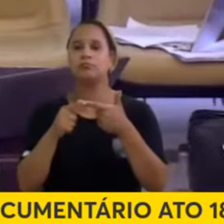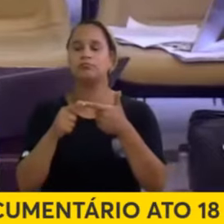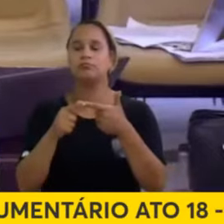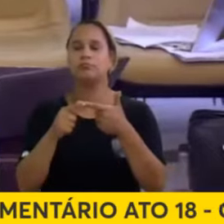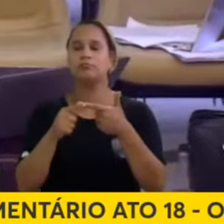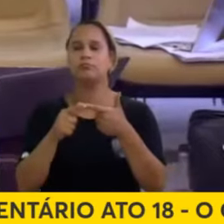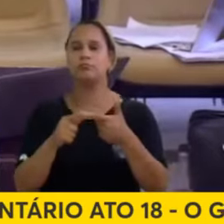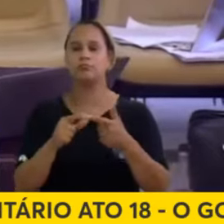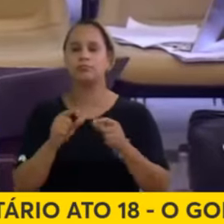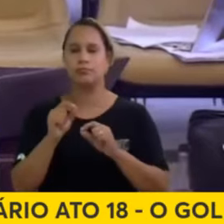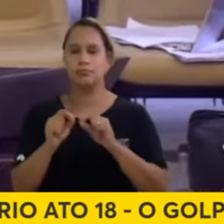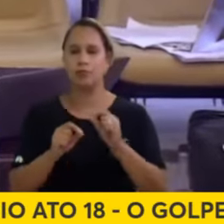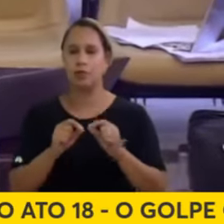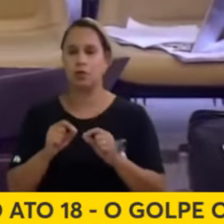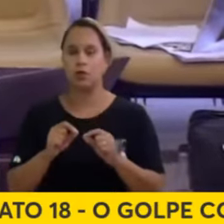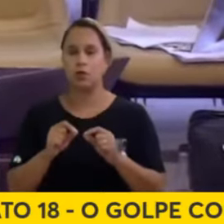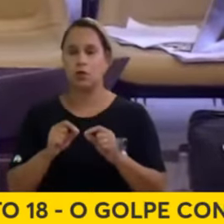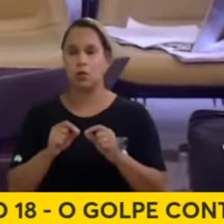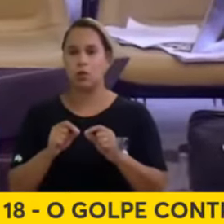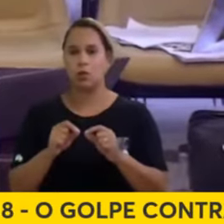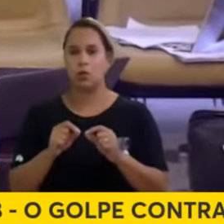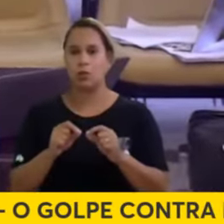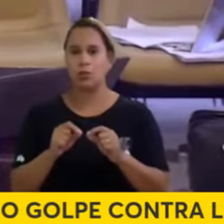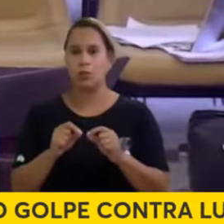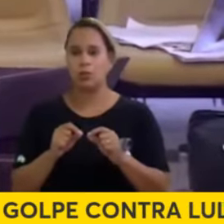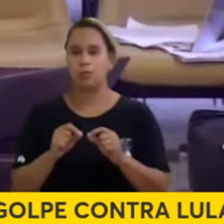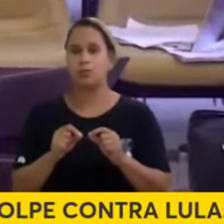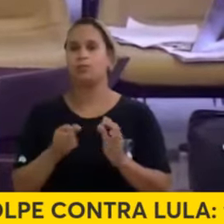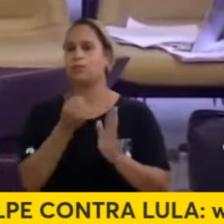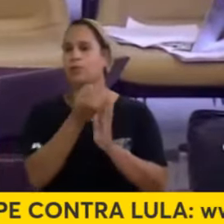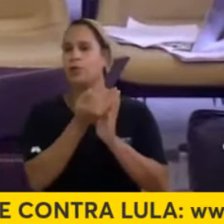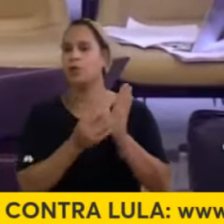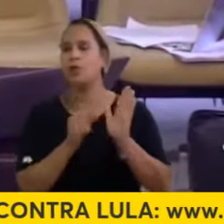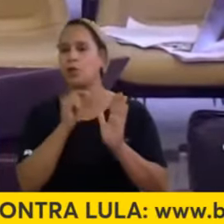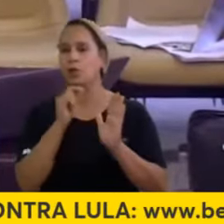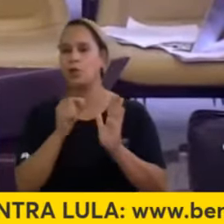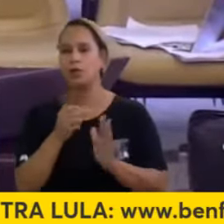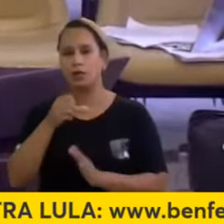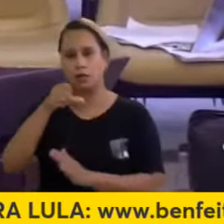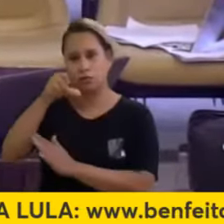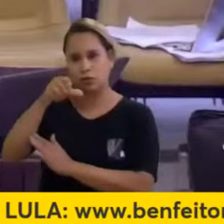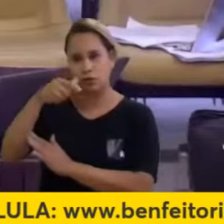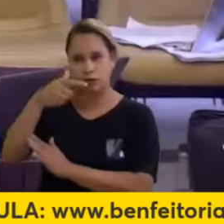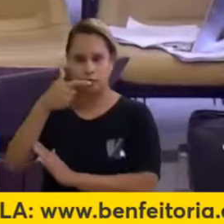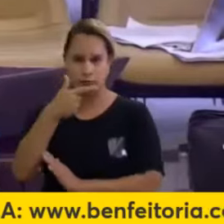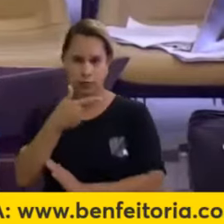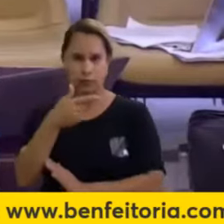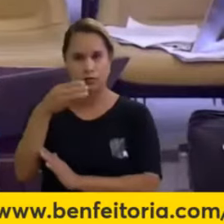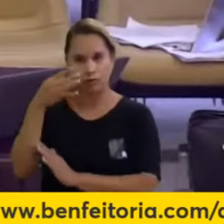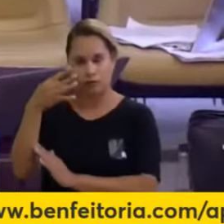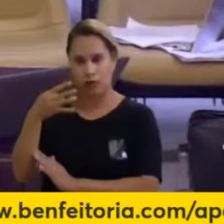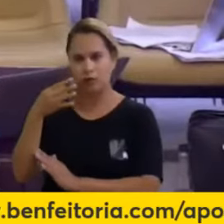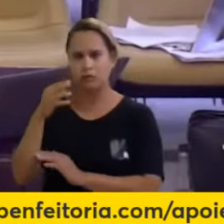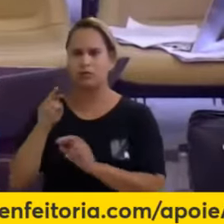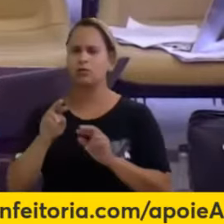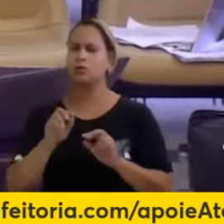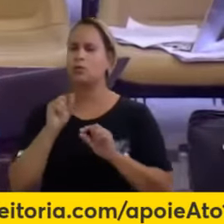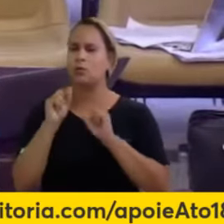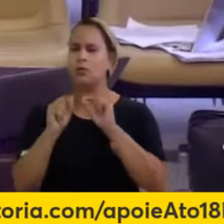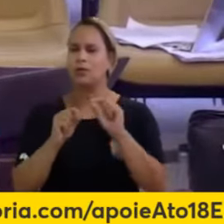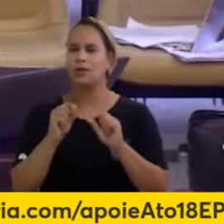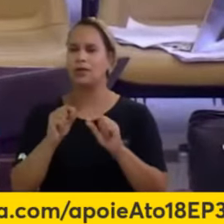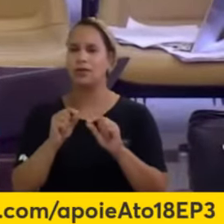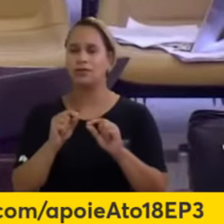924 que é o único que a gente pode se amparar ele trata sobre o que é indiferente eleitoral ou seja aquilo que não tem